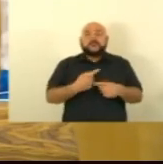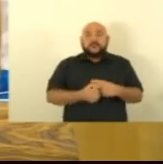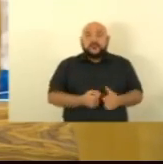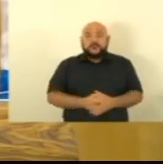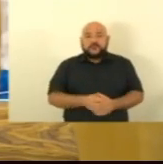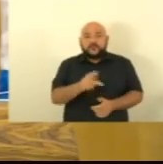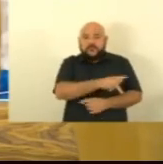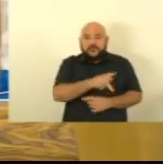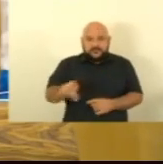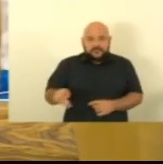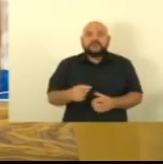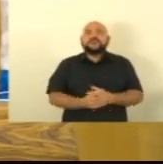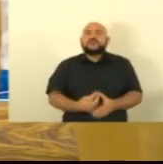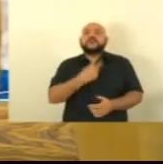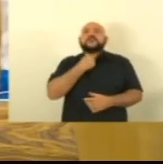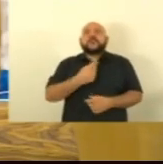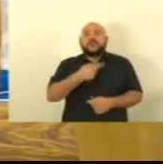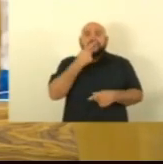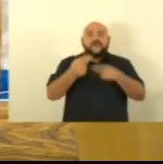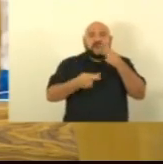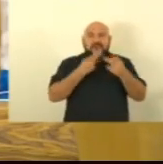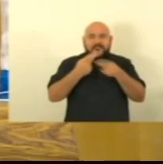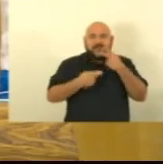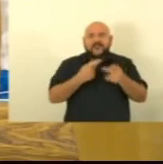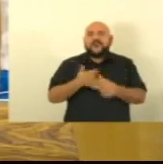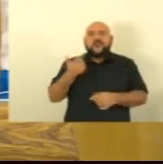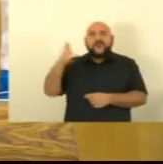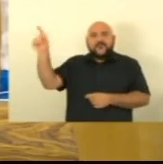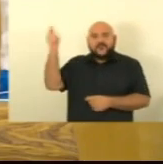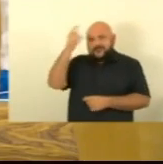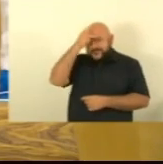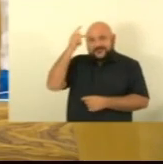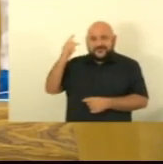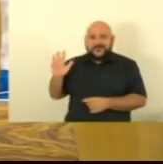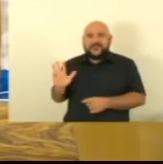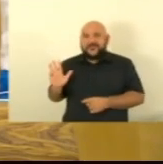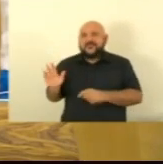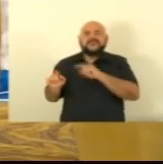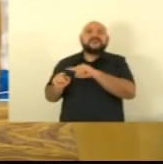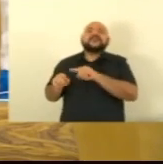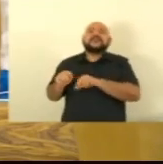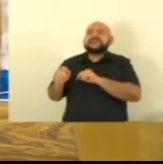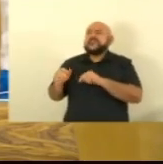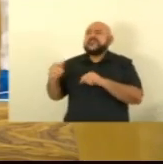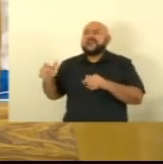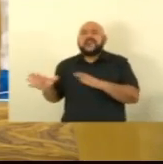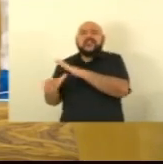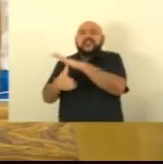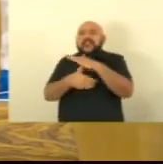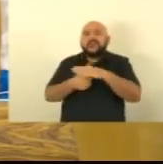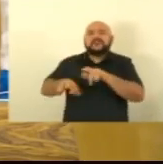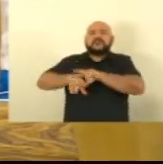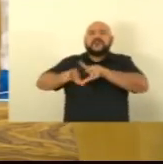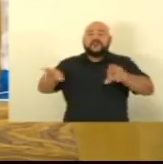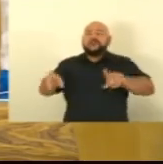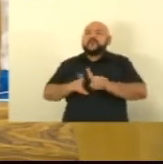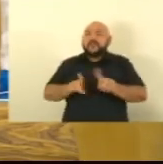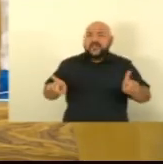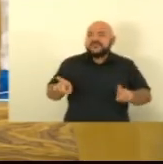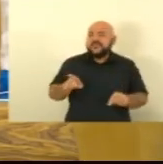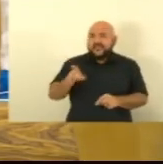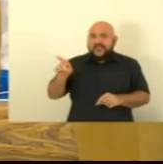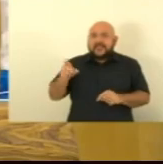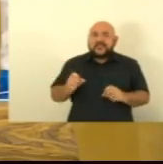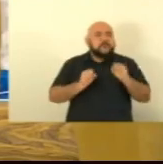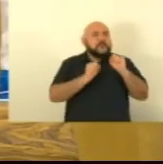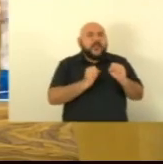que o corrupto, ladrão, quadrilheiro, condenado, era o que ele era, mas o bandido de nove dedos podia falar